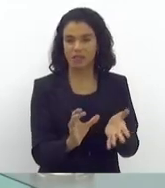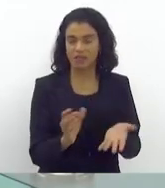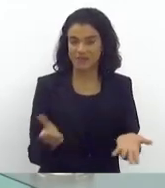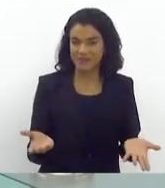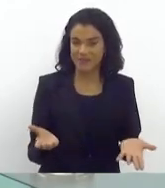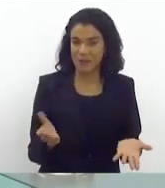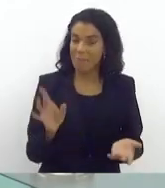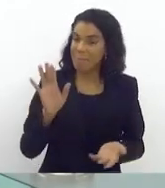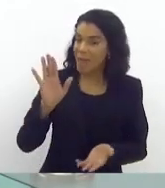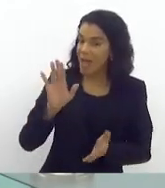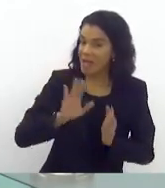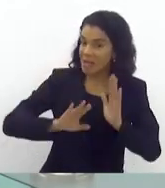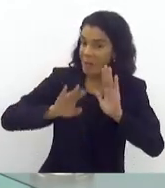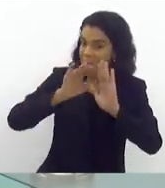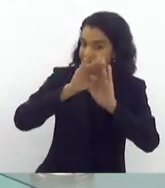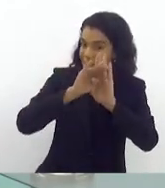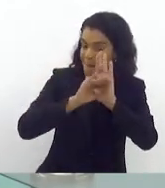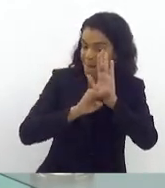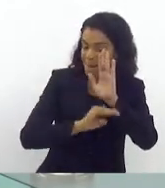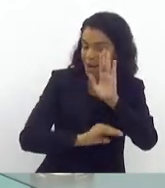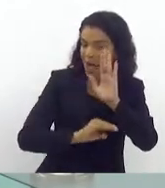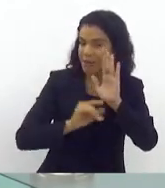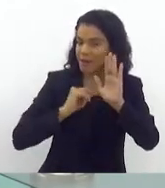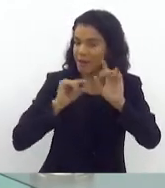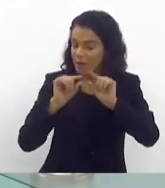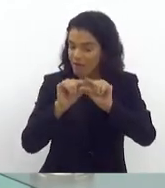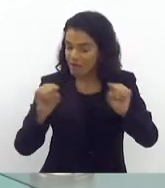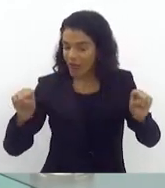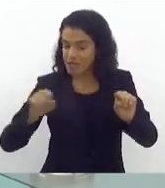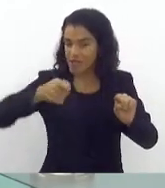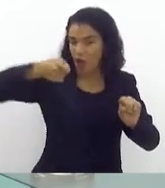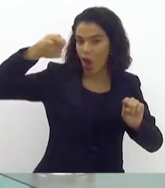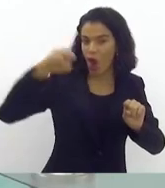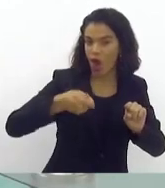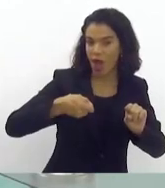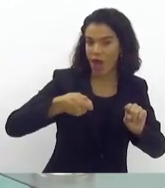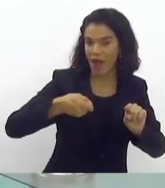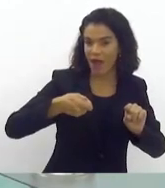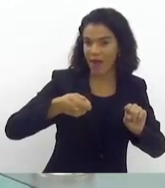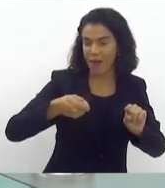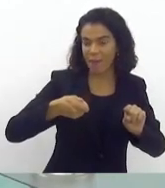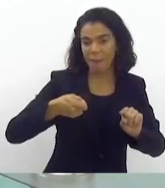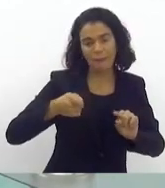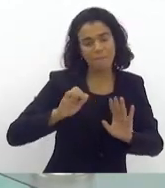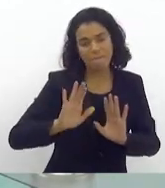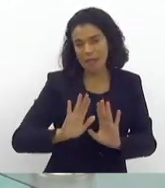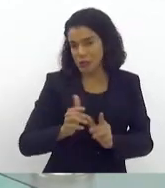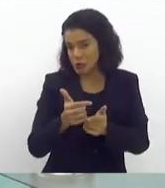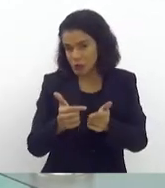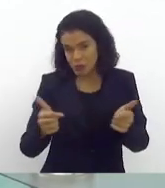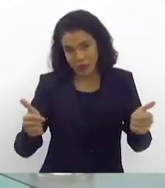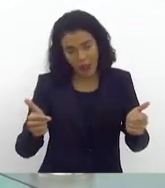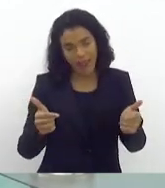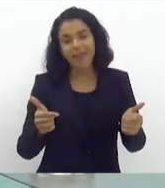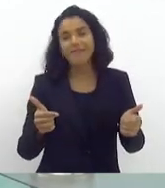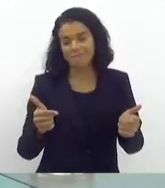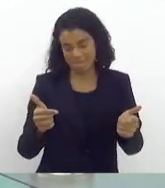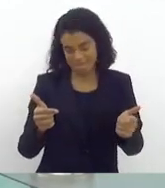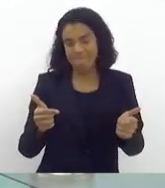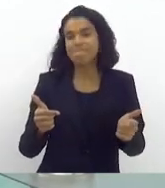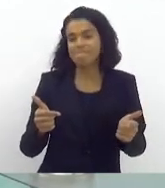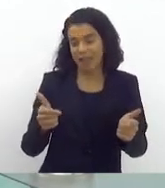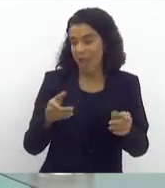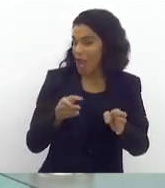no bojo da política... Tem uma obrigação. Tem uma obrigação. Aí, não. Mas, fora isso, era essa